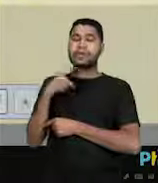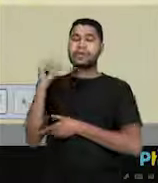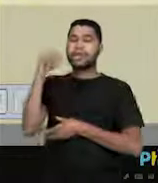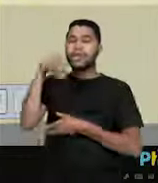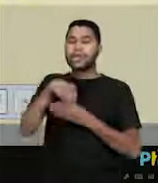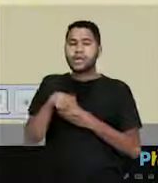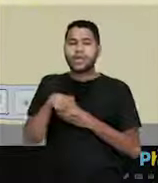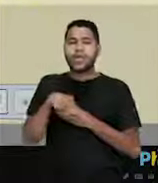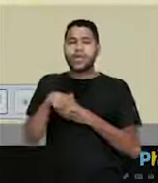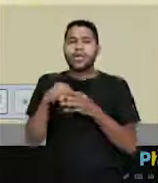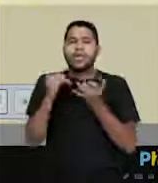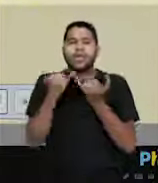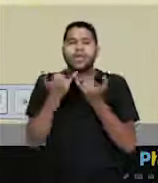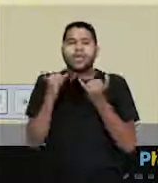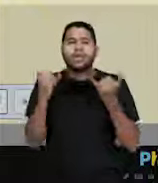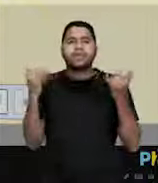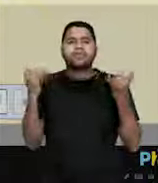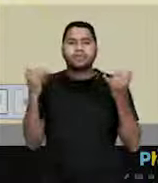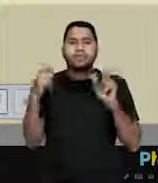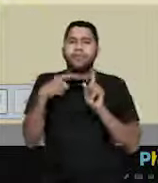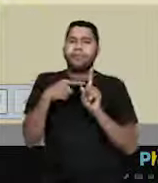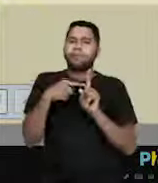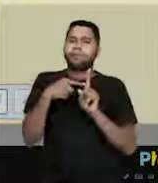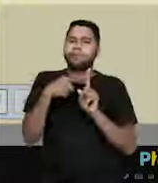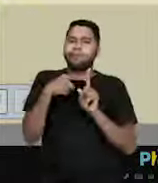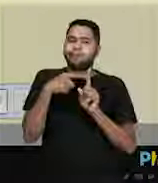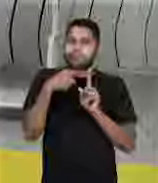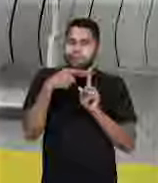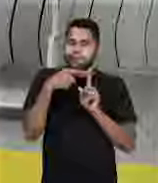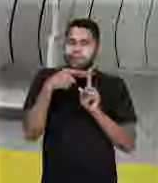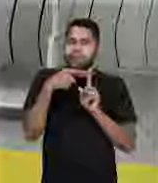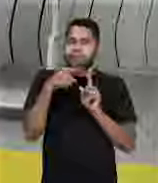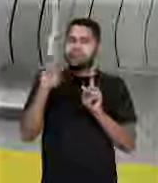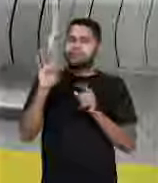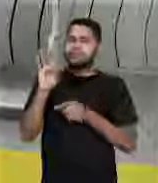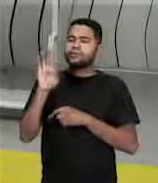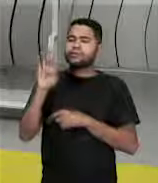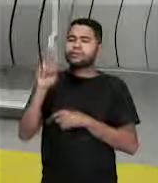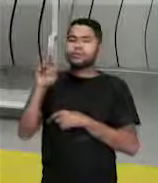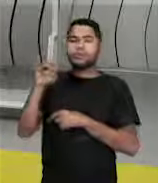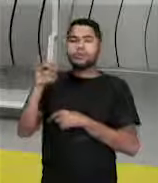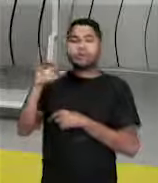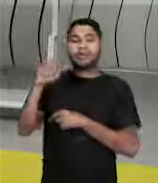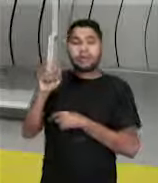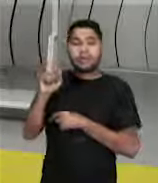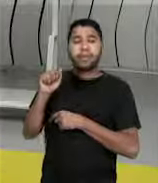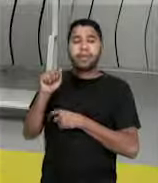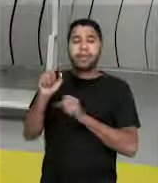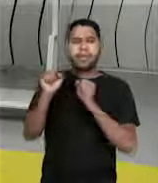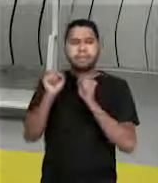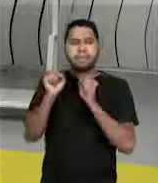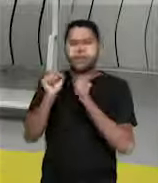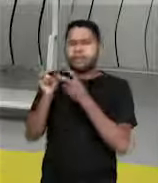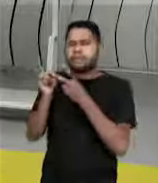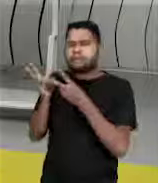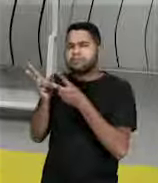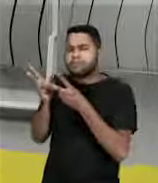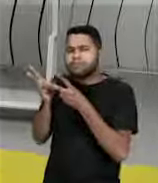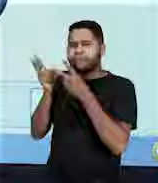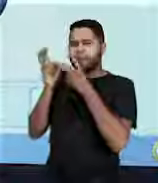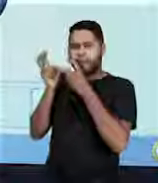armazenado energia térmica. E como a gente pode perceber, parte